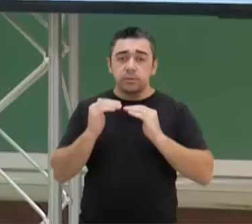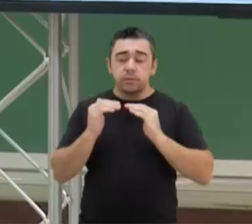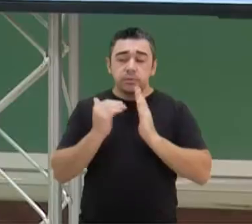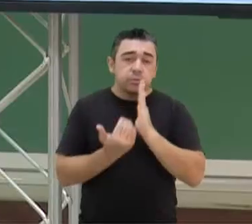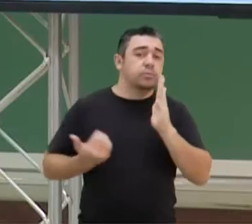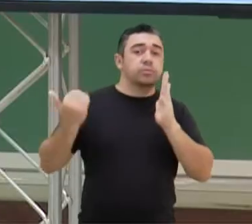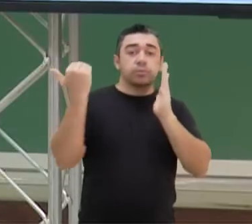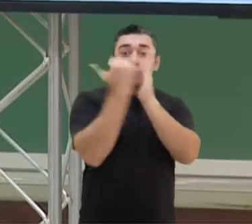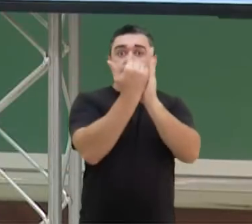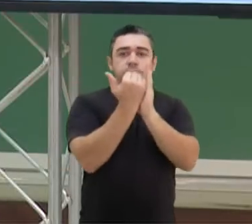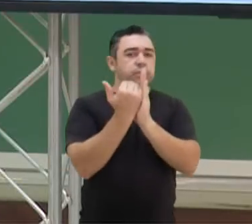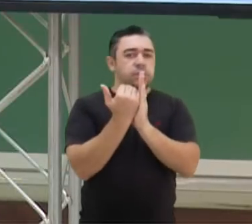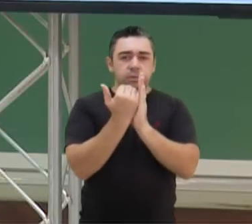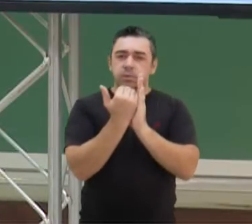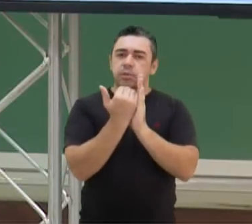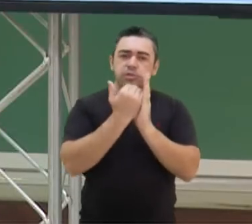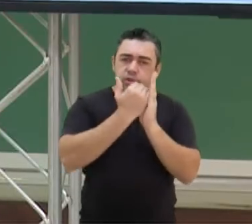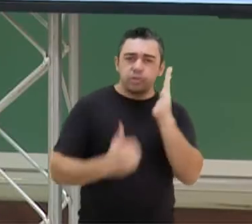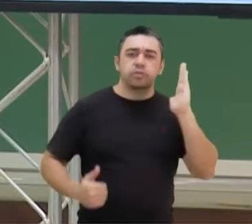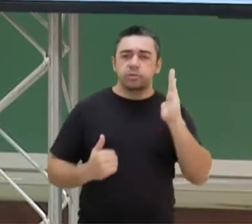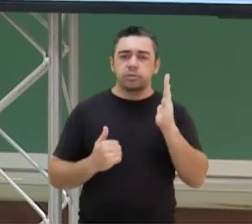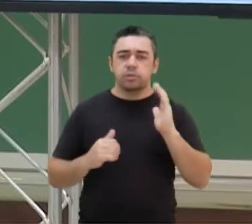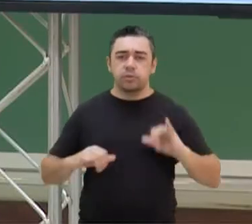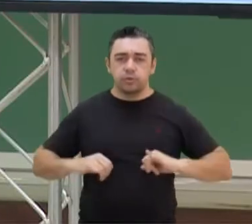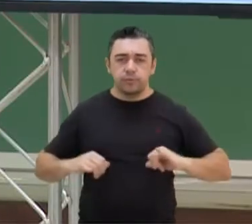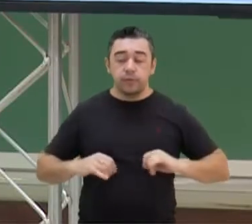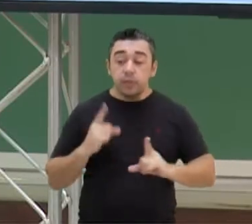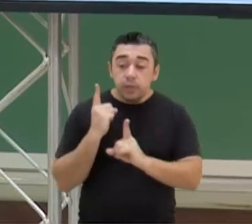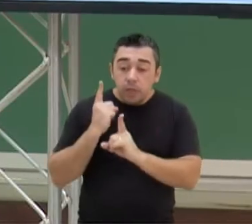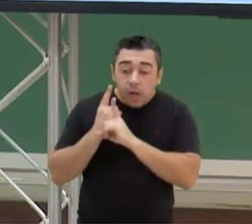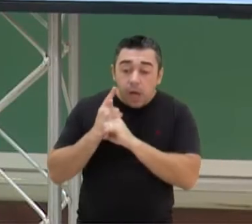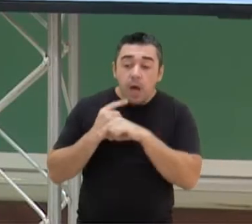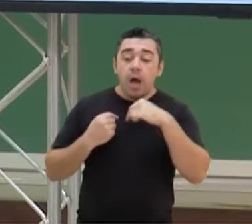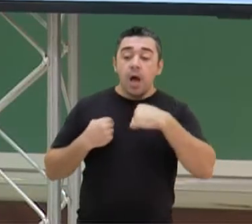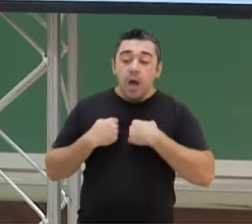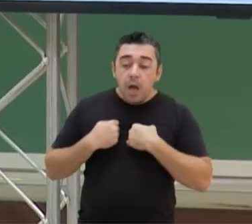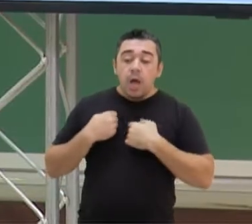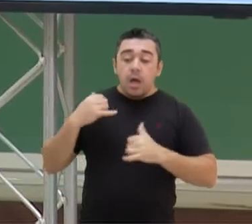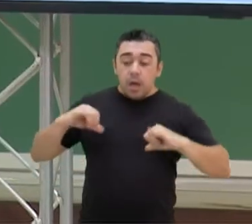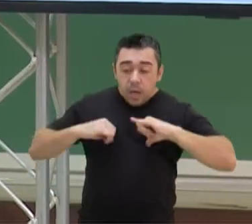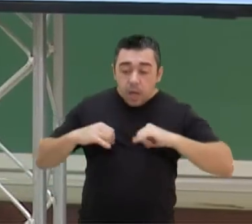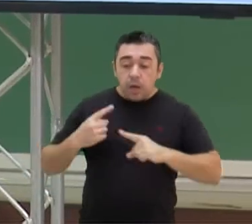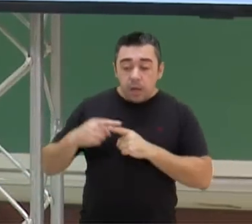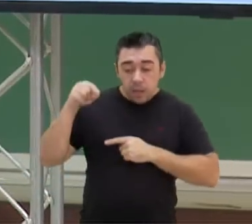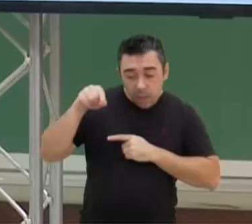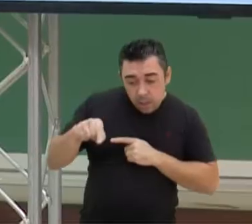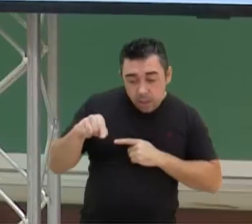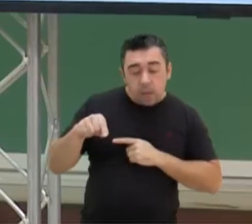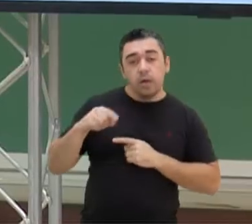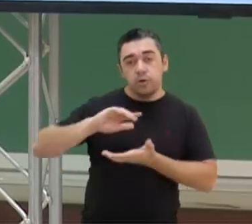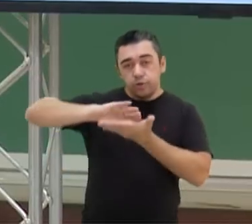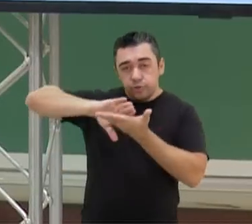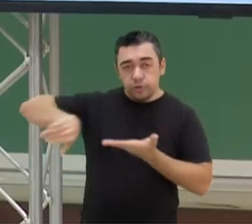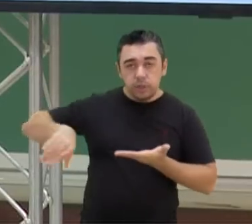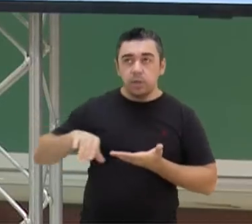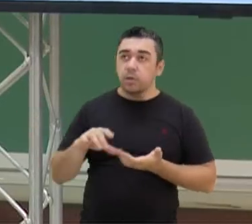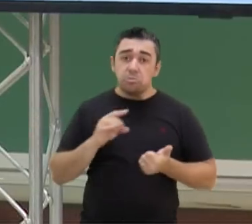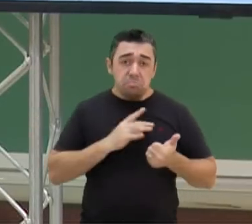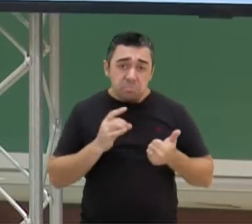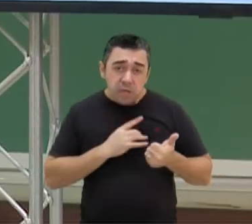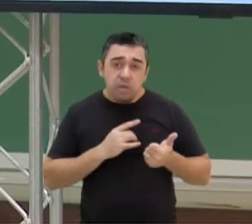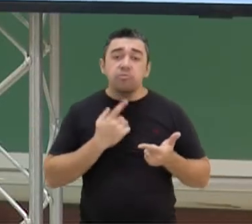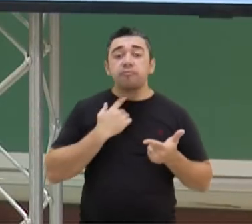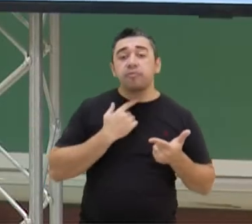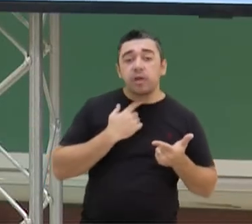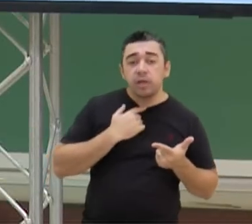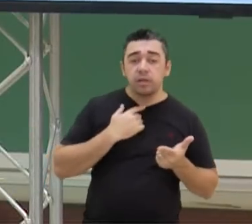sofrimento quando você identifica a causa. Quando você aceita que ele existe e identifica de onde ele vem, do medo, do desejo, do